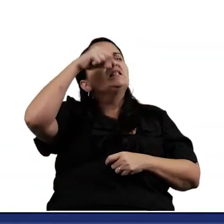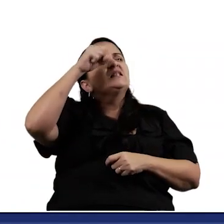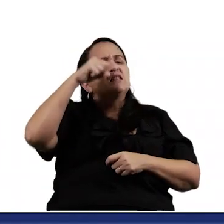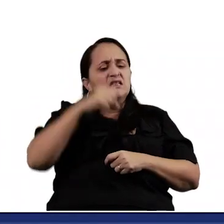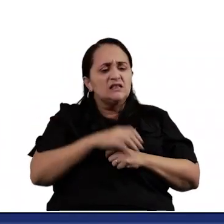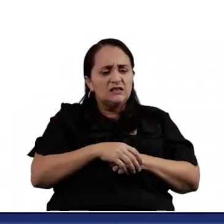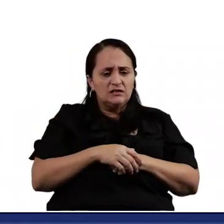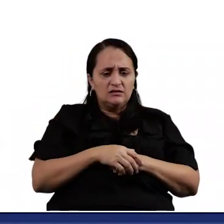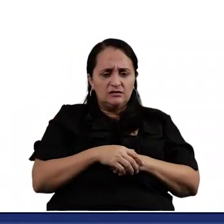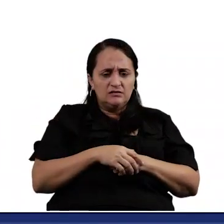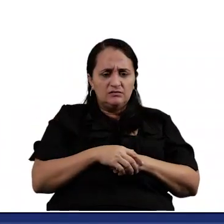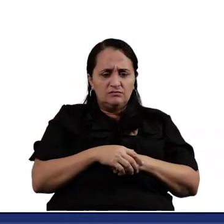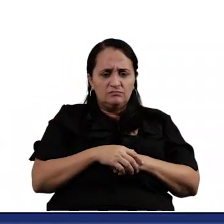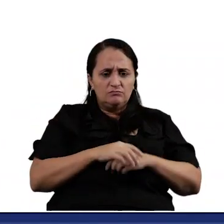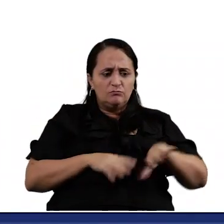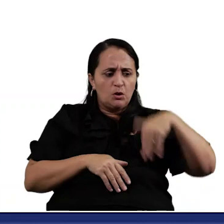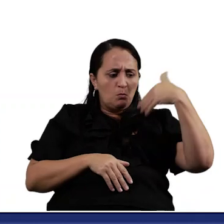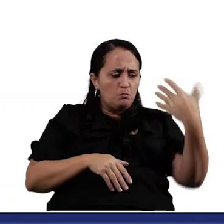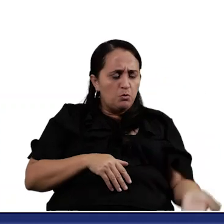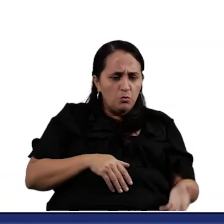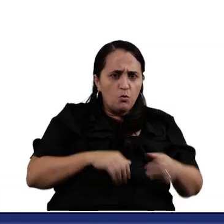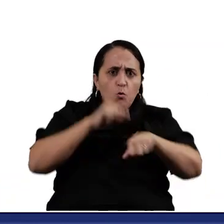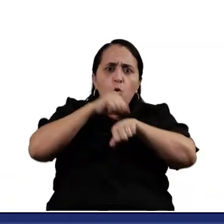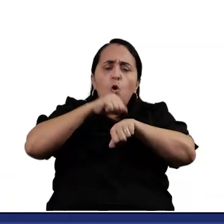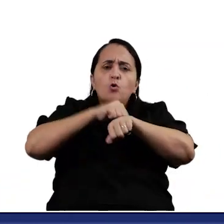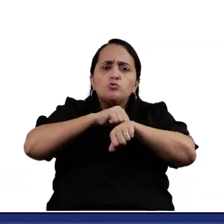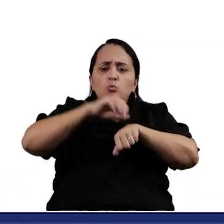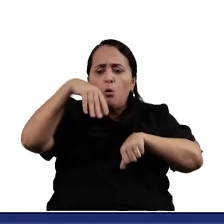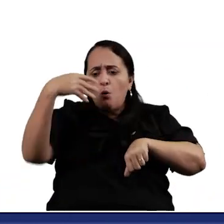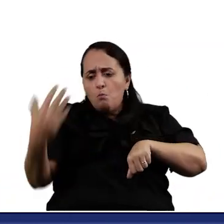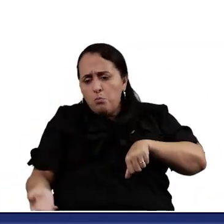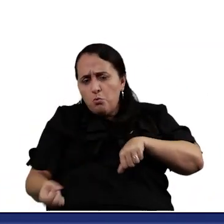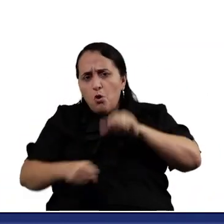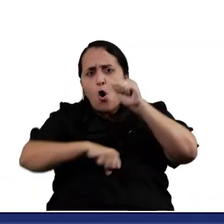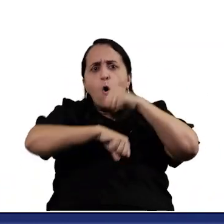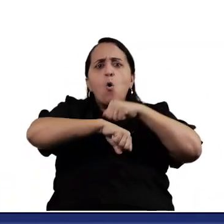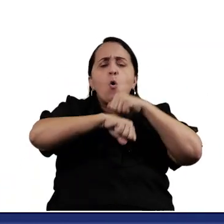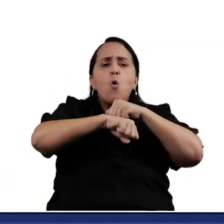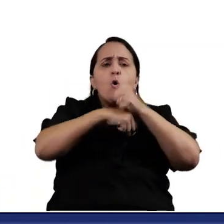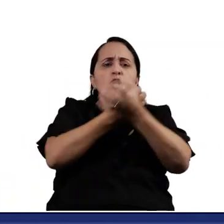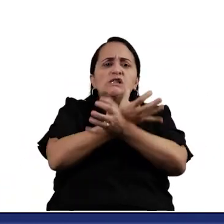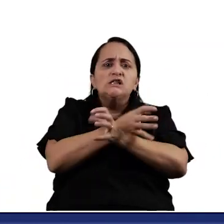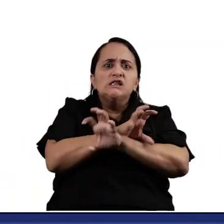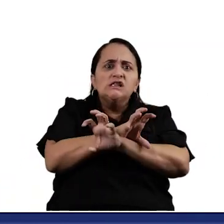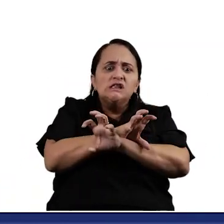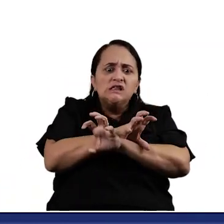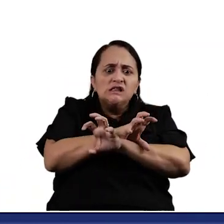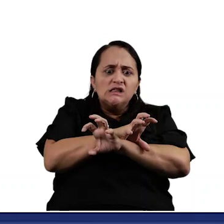o outro e Caio matutava Será que assombração estava pensando